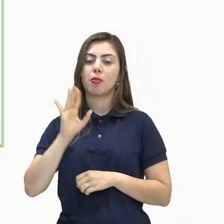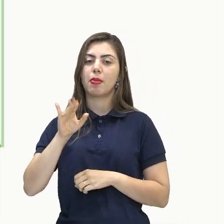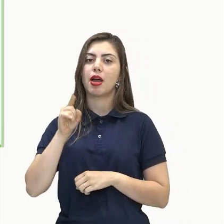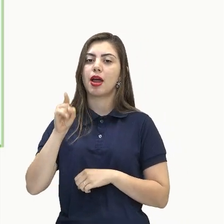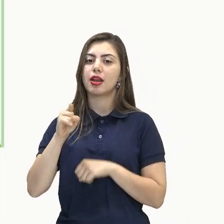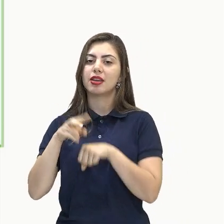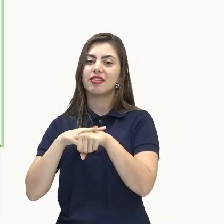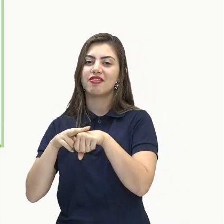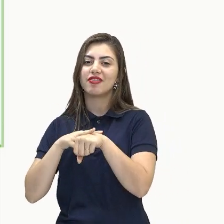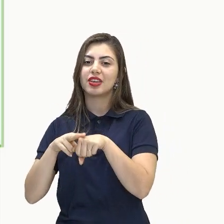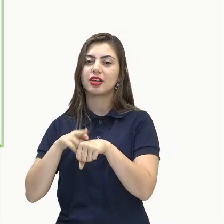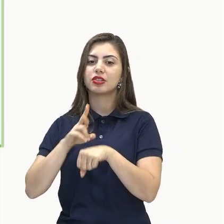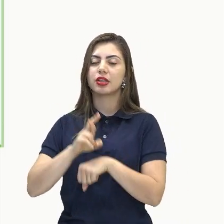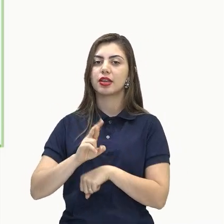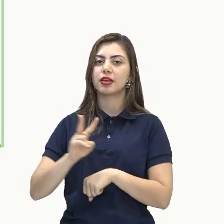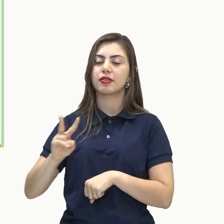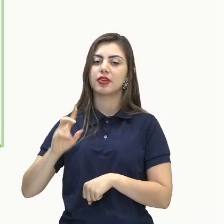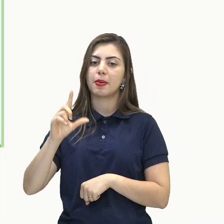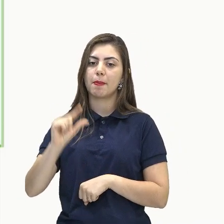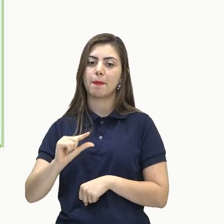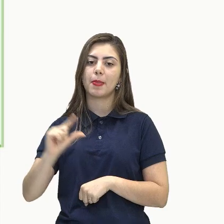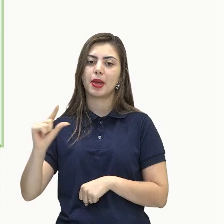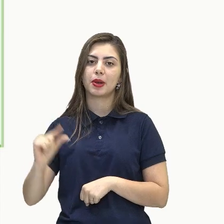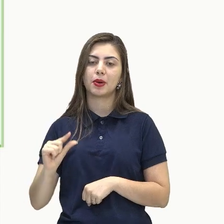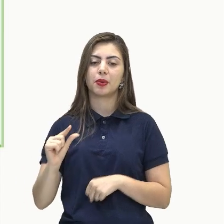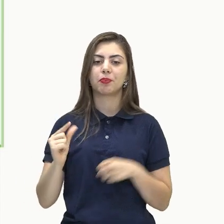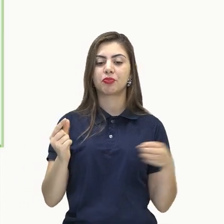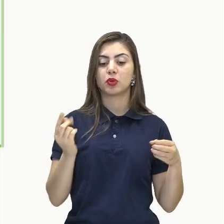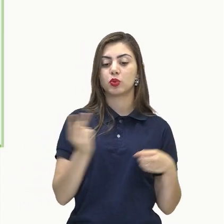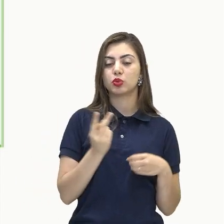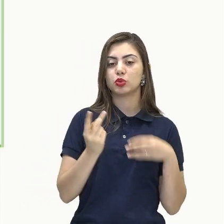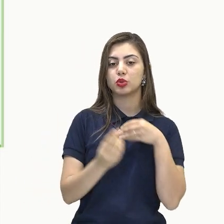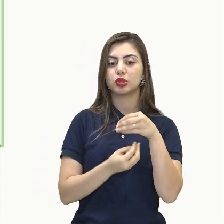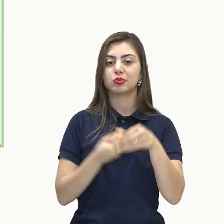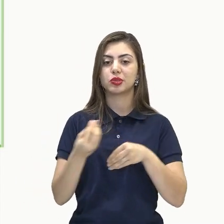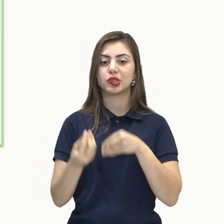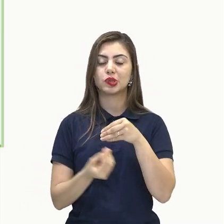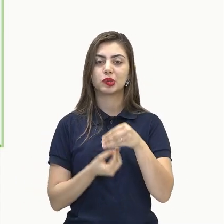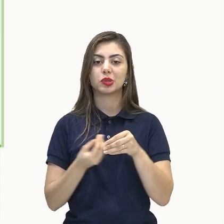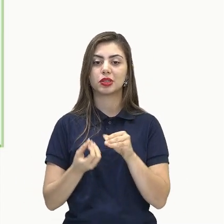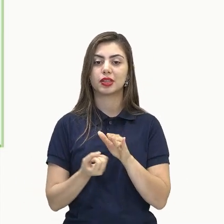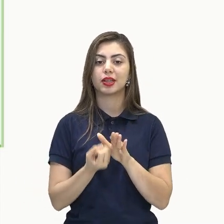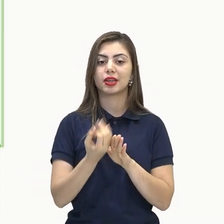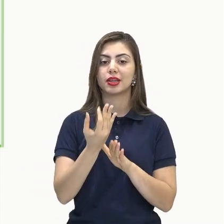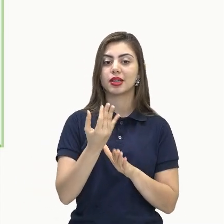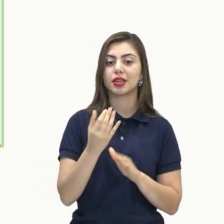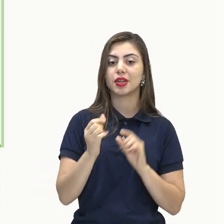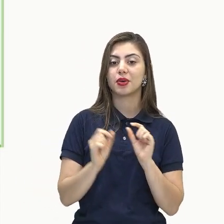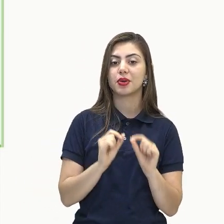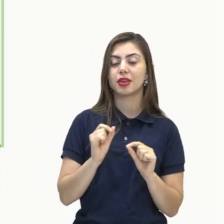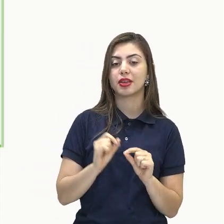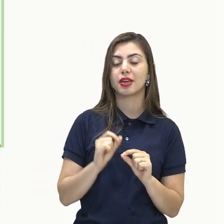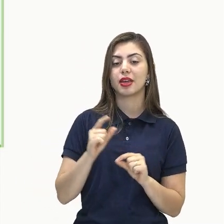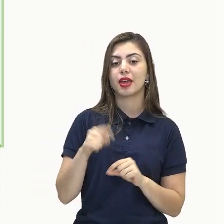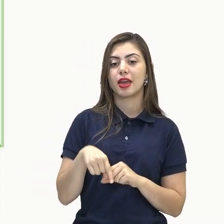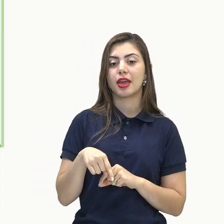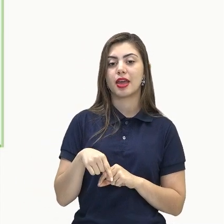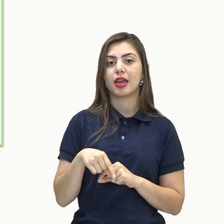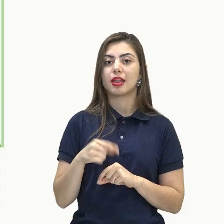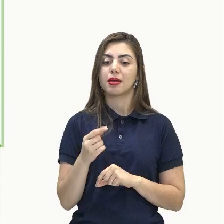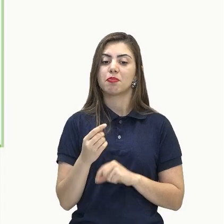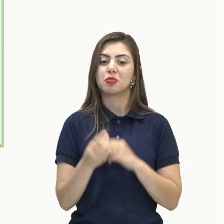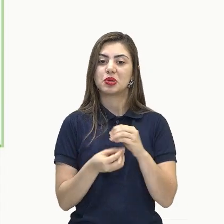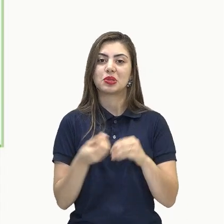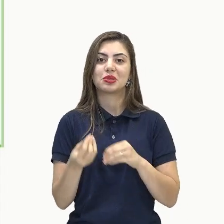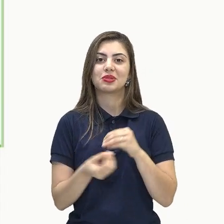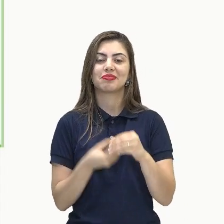O cruzamento desses gametas resultou em o quê? Uma geração F1 de indivíduos 100% híbridos,